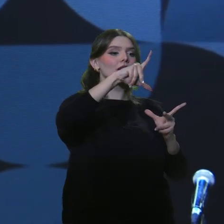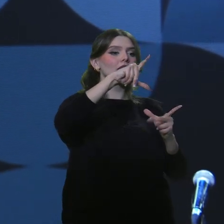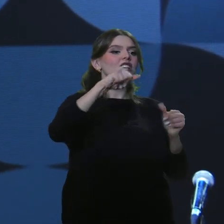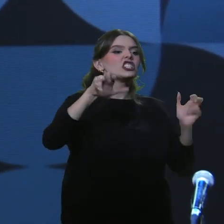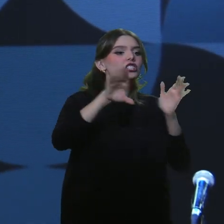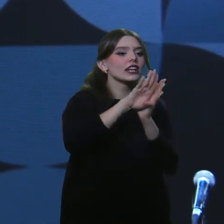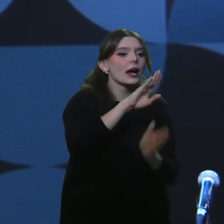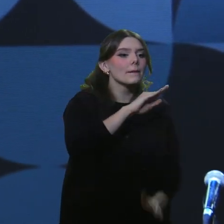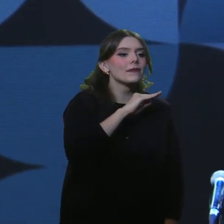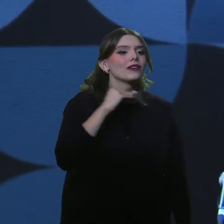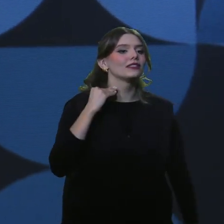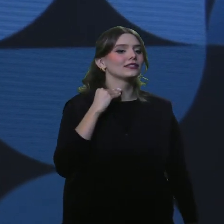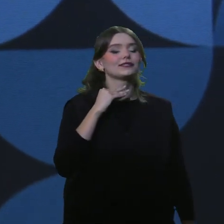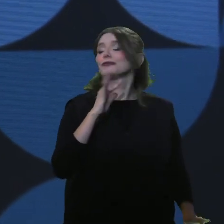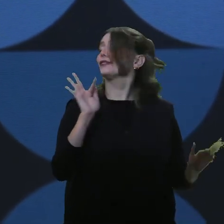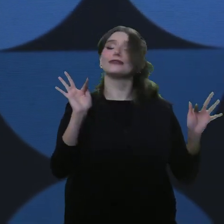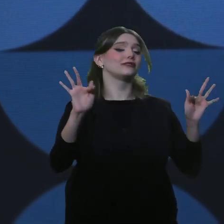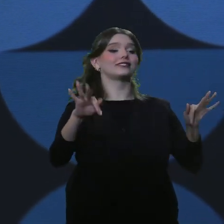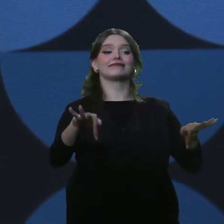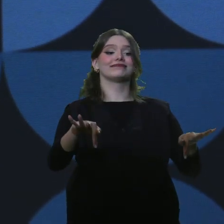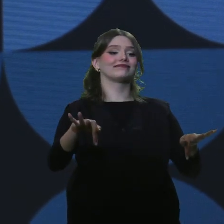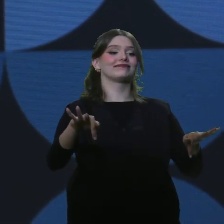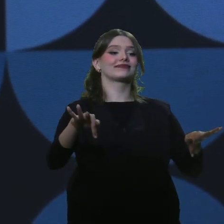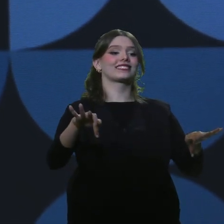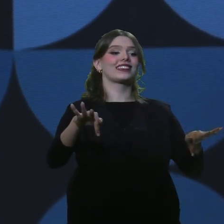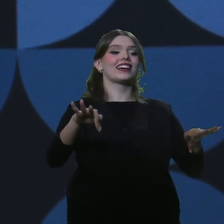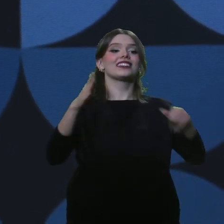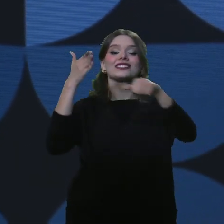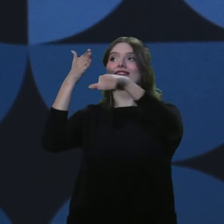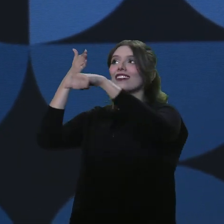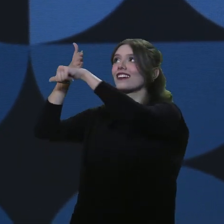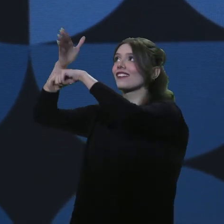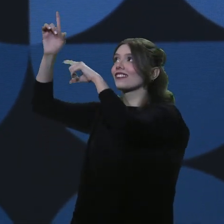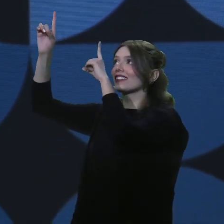vivida. Tem uma forma de se viver.